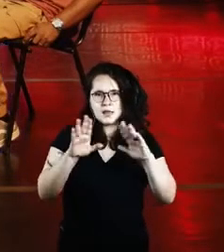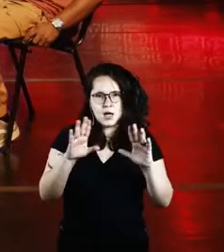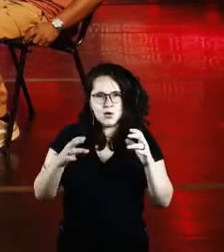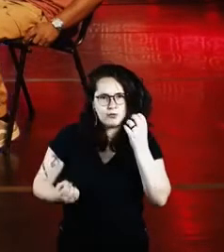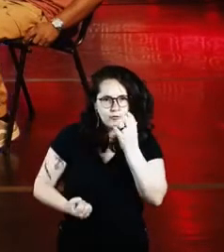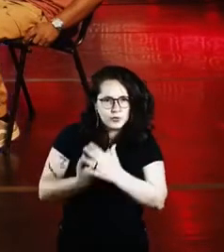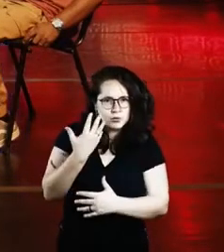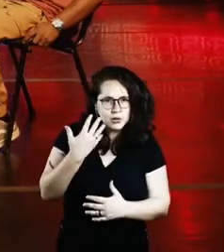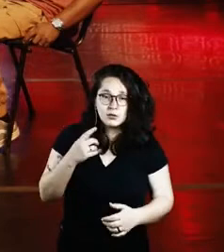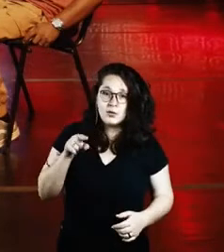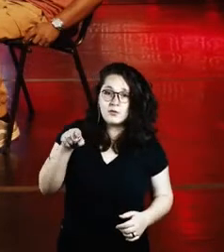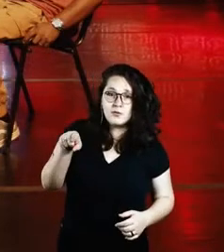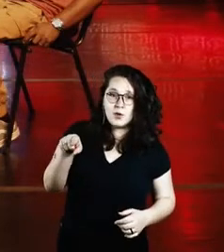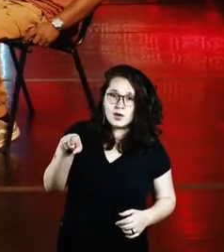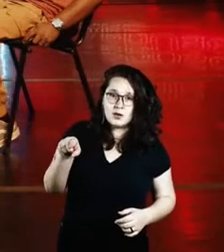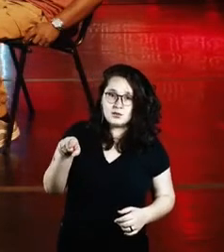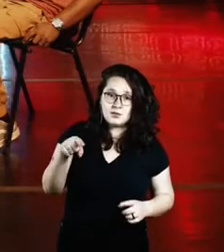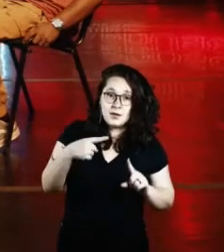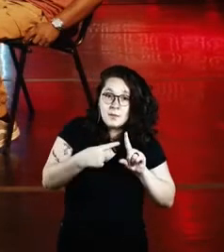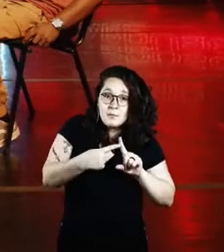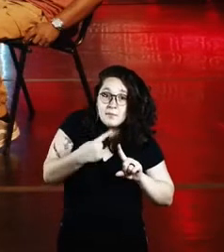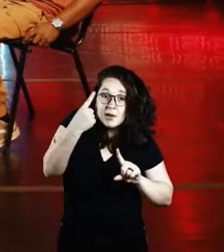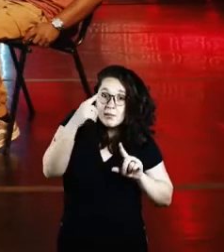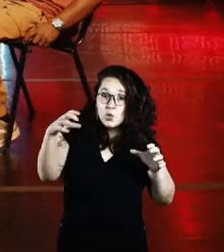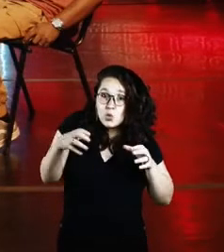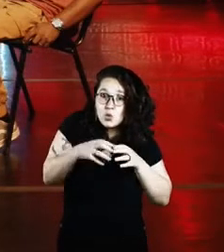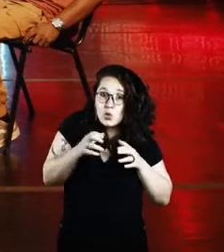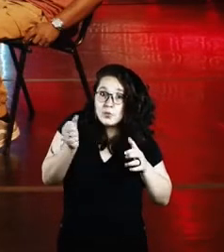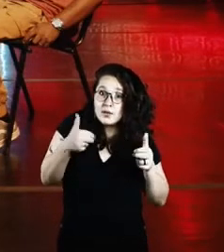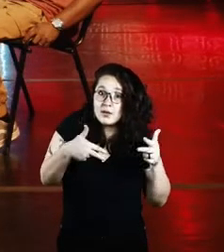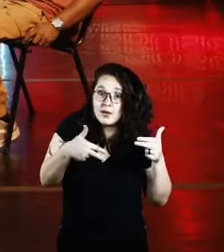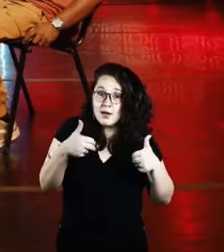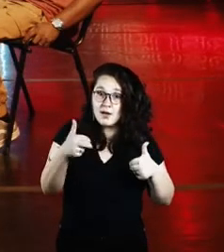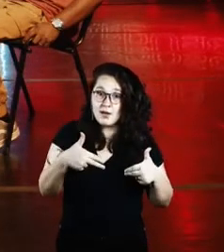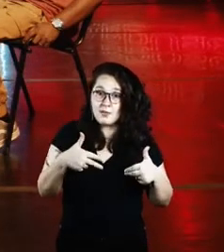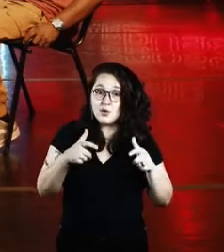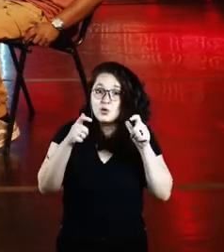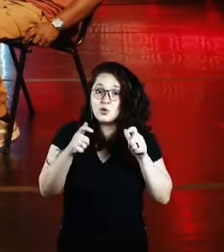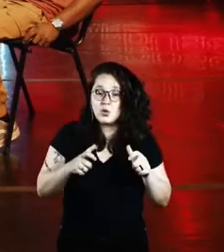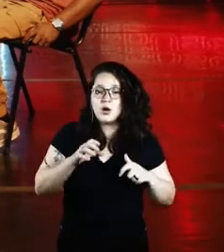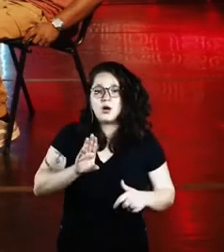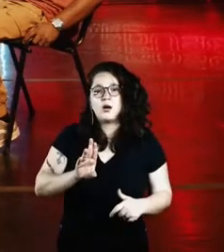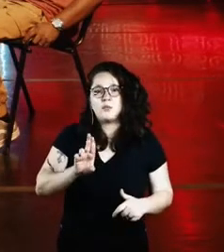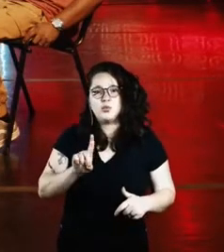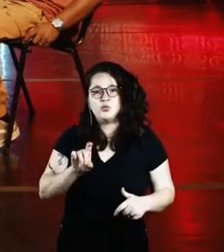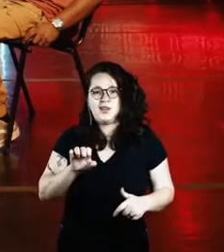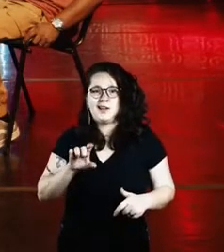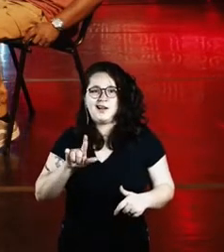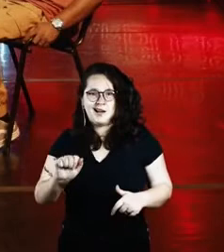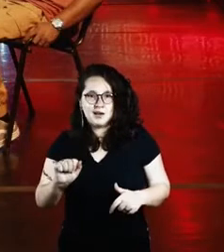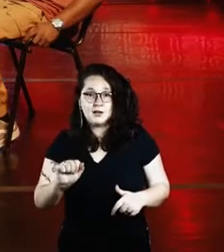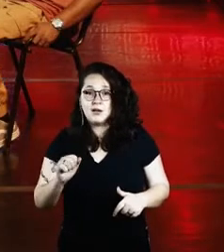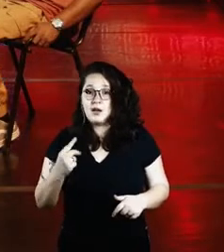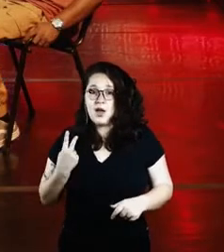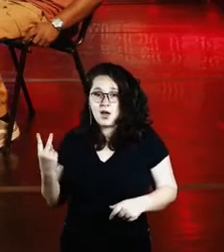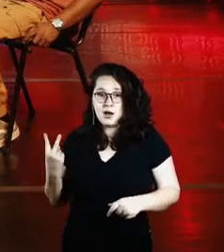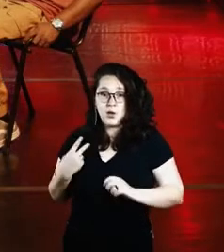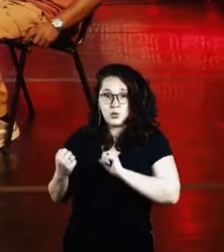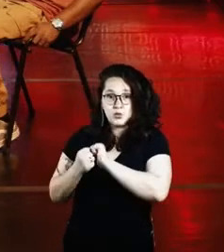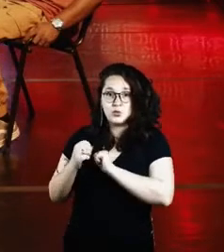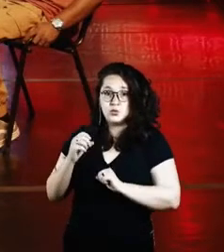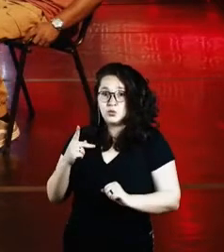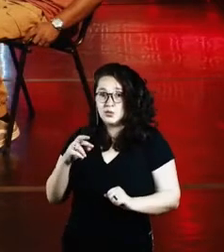Rap foram eles. Existiu o primeiro Clube do Rap... Na Bodega Bem. Que a gente, aqui no Bodega Bem da Brigadeiro, que era eu e o Crim,